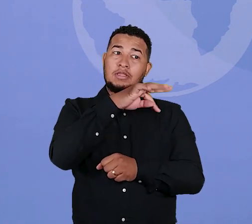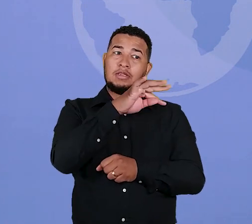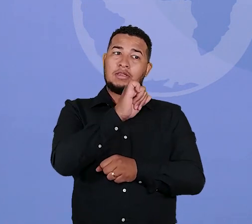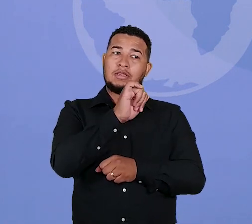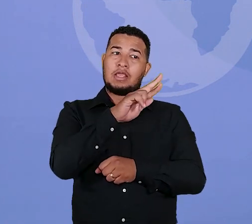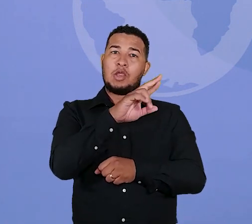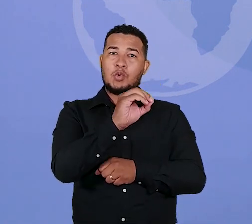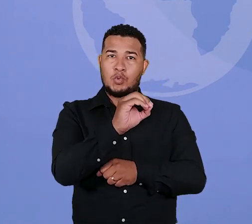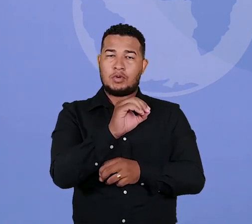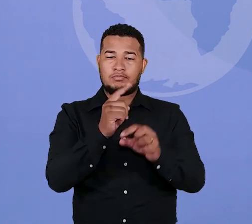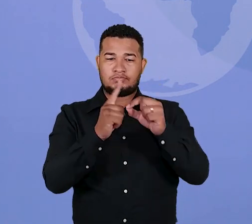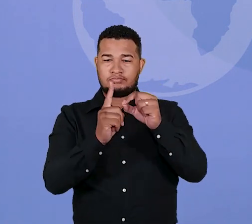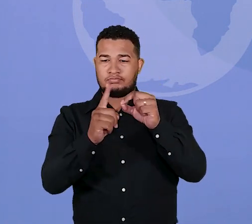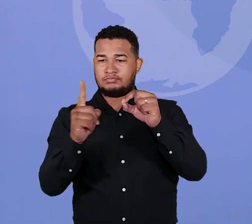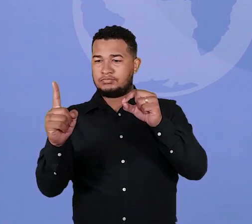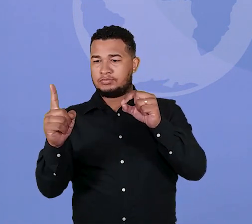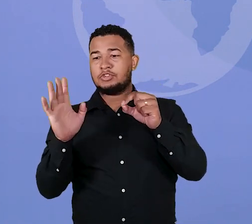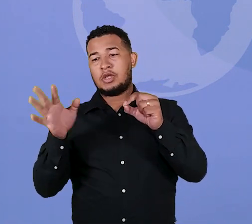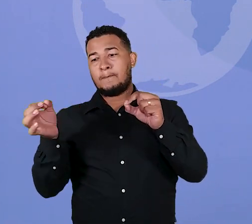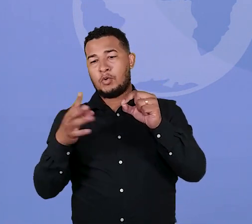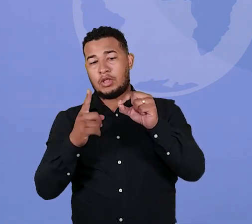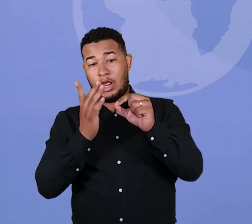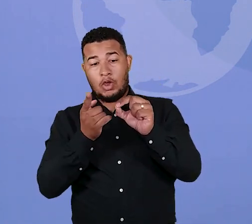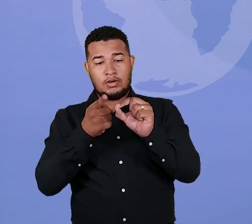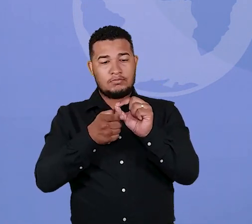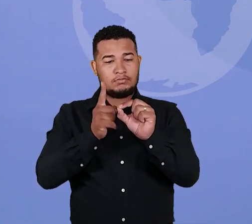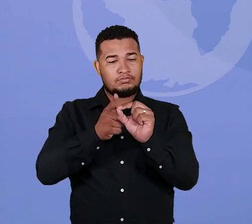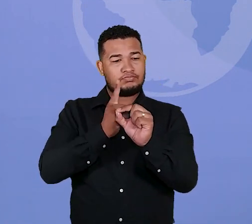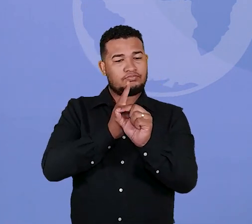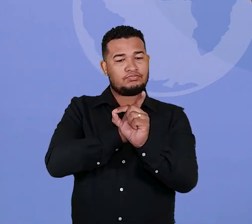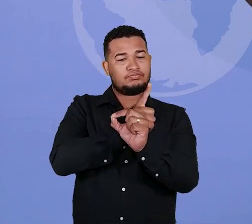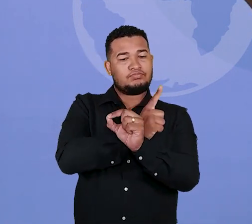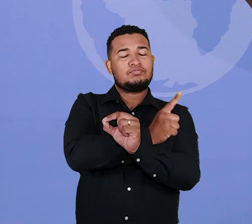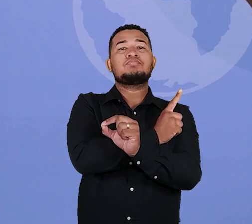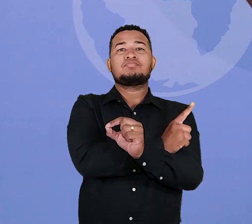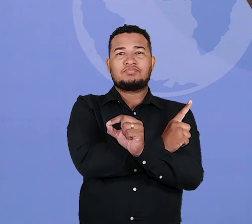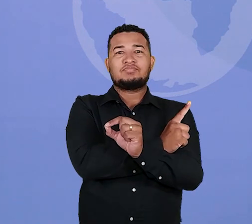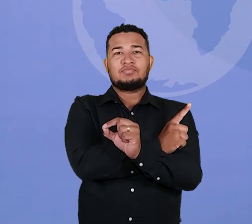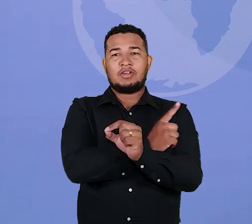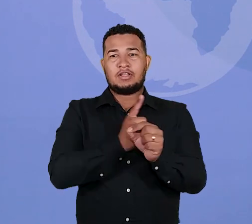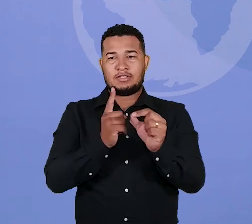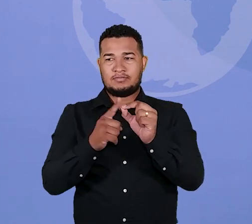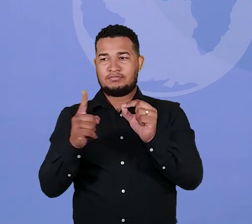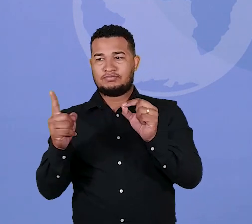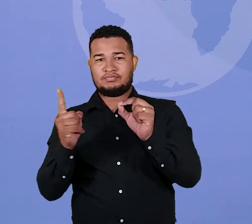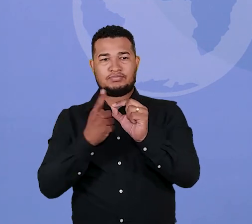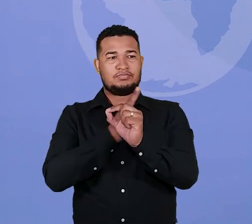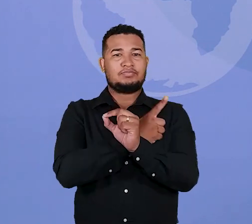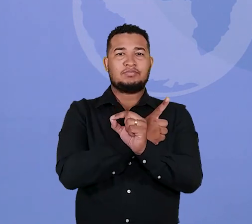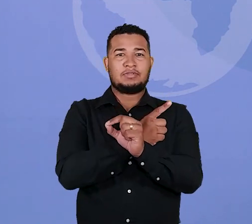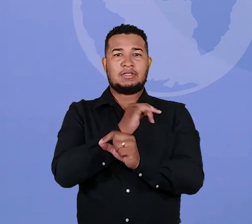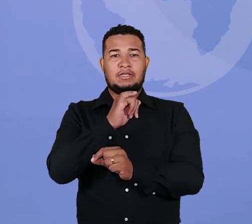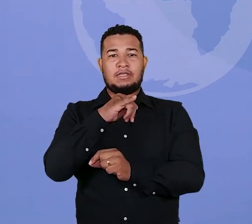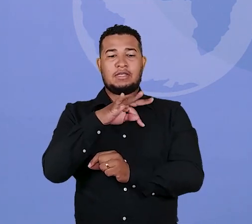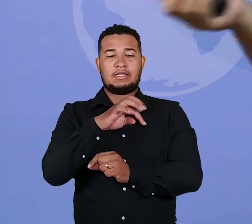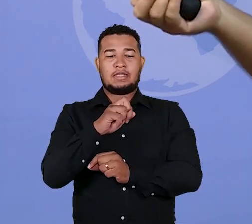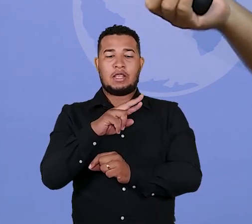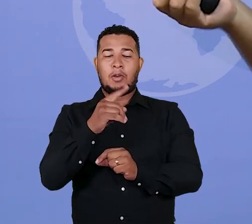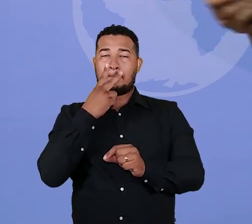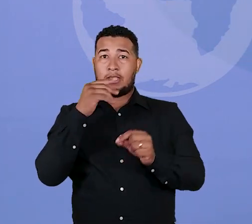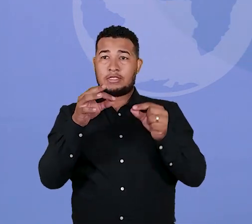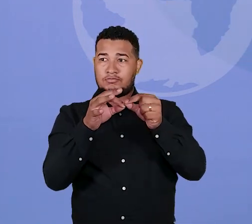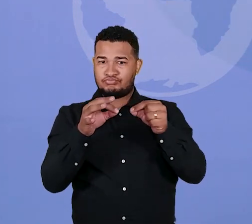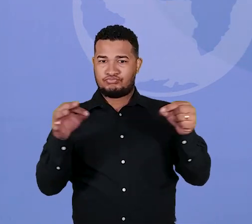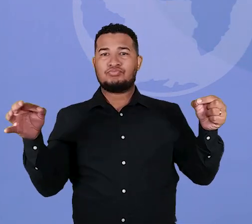gravar, hein? Você vai completar a outra reta. A reta era a metade. Agora que você colocou os números inteiros, a